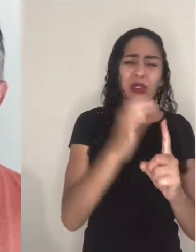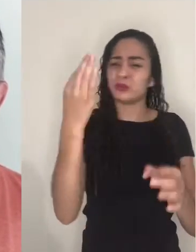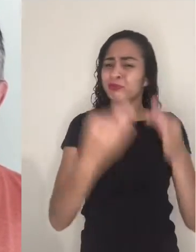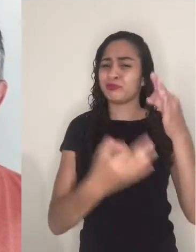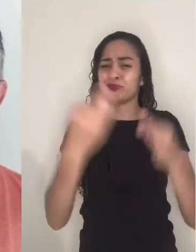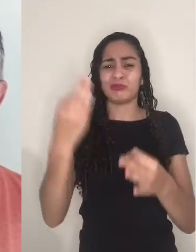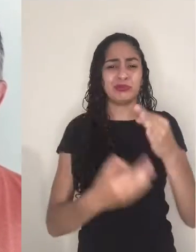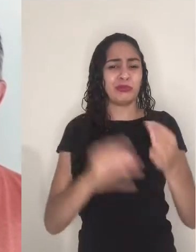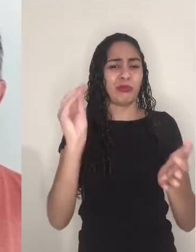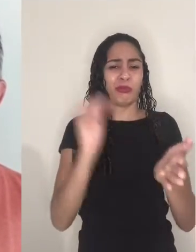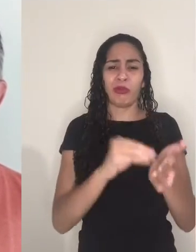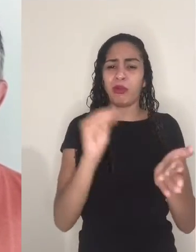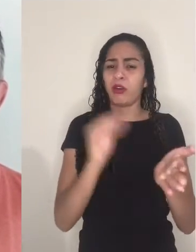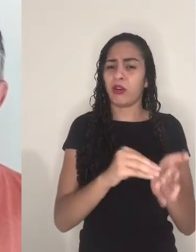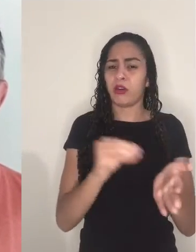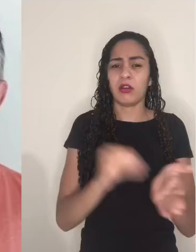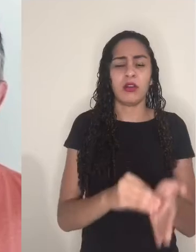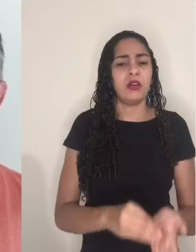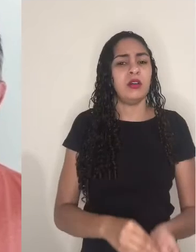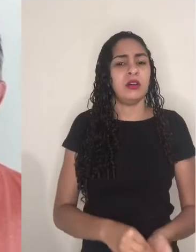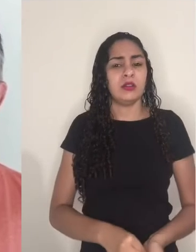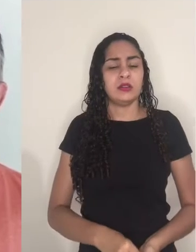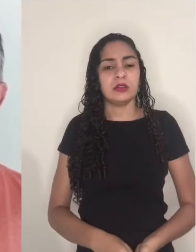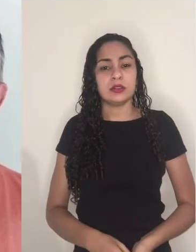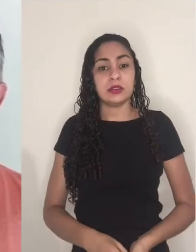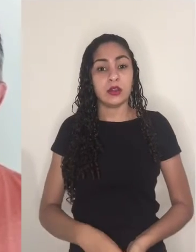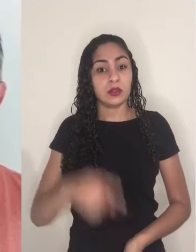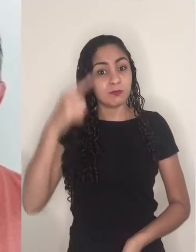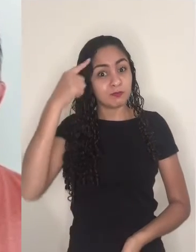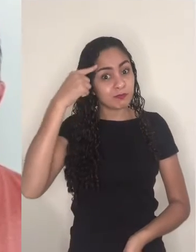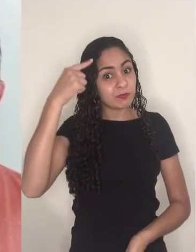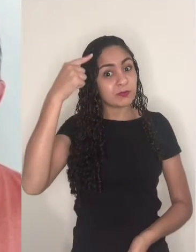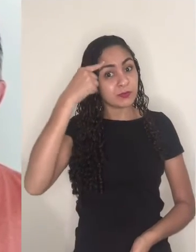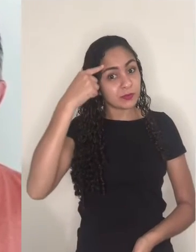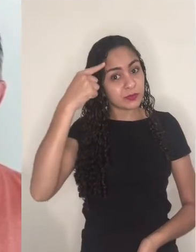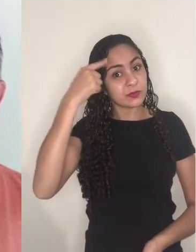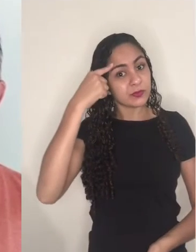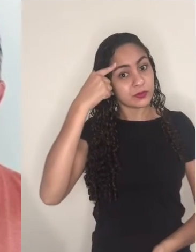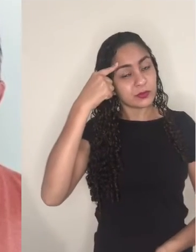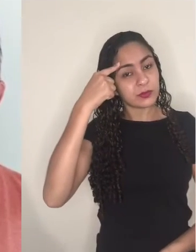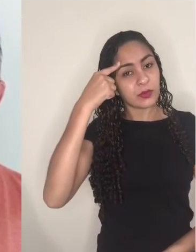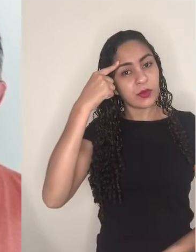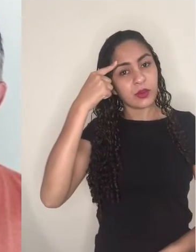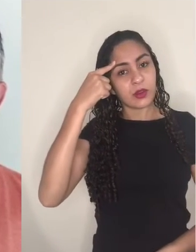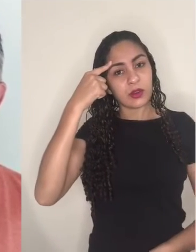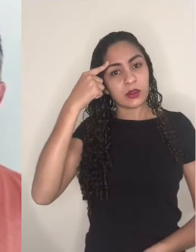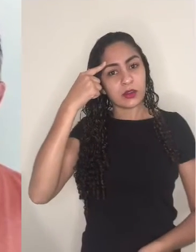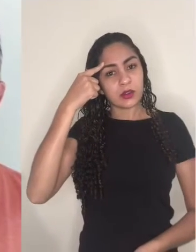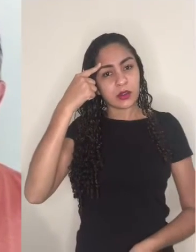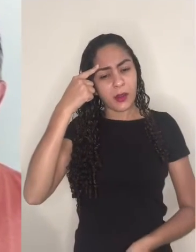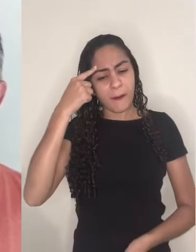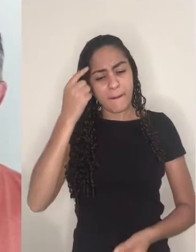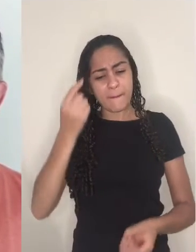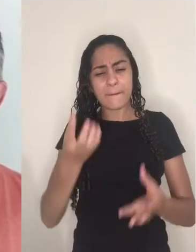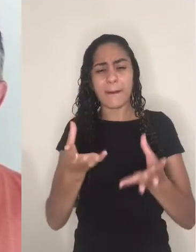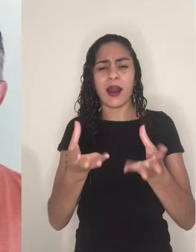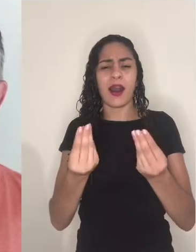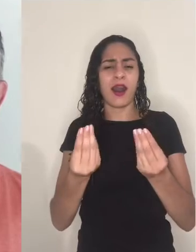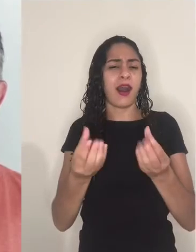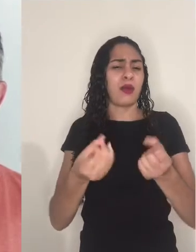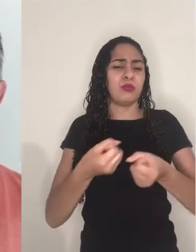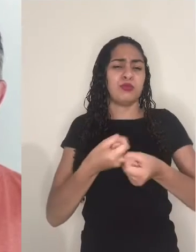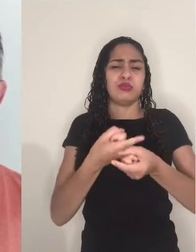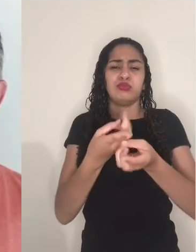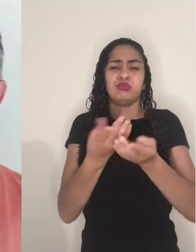difamado publicamente, e o que mais nos impressiona é o fato de muitos